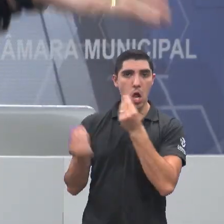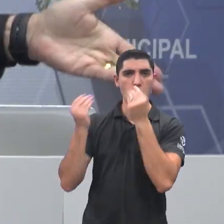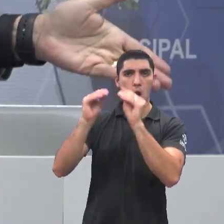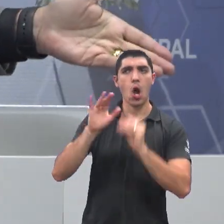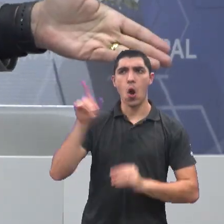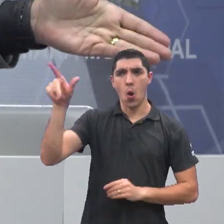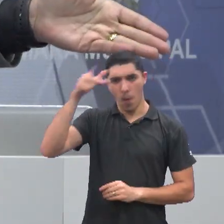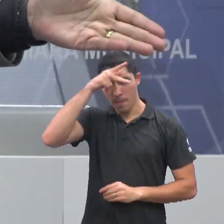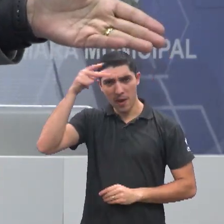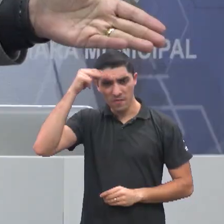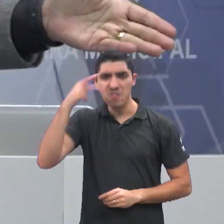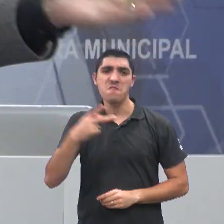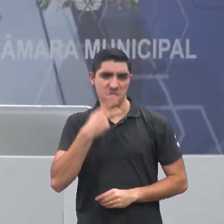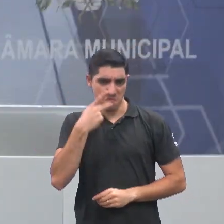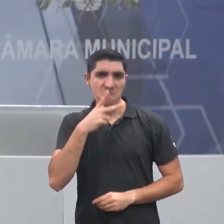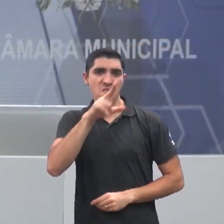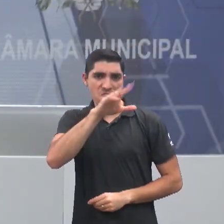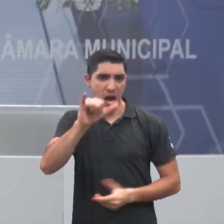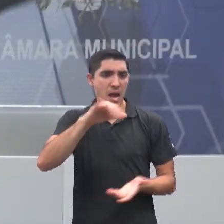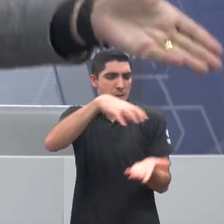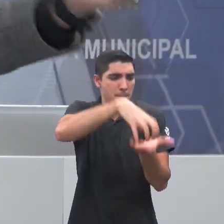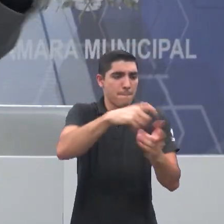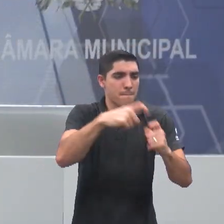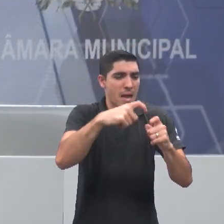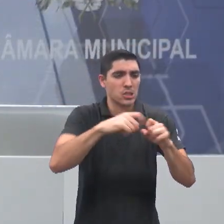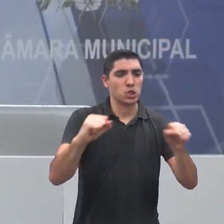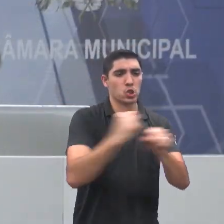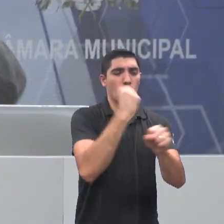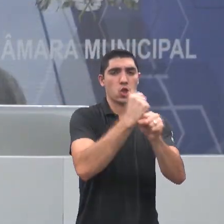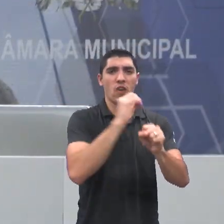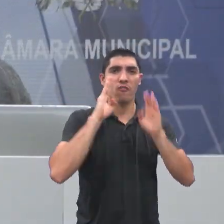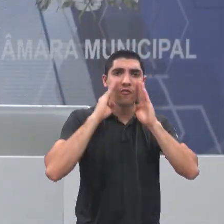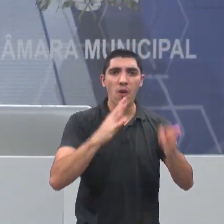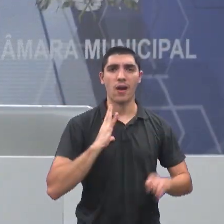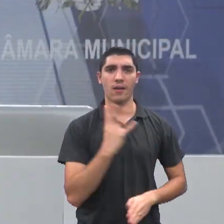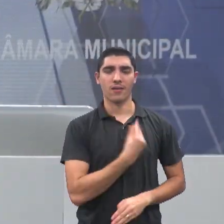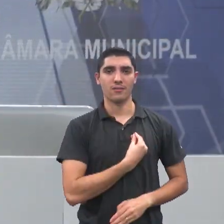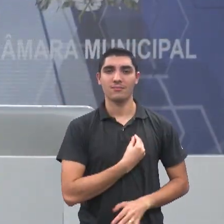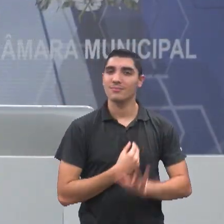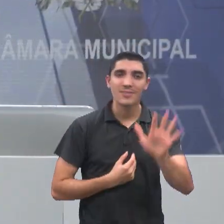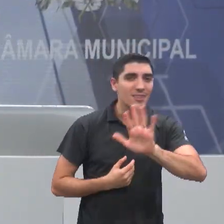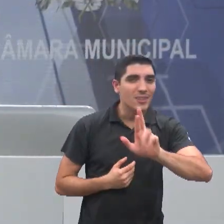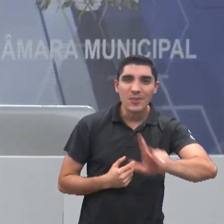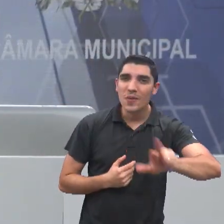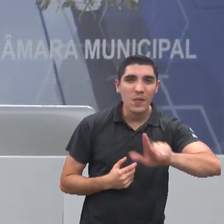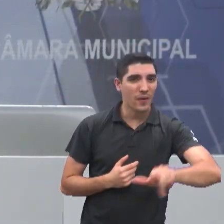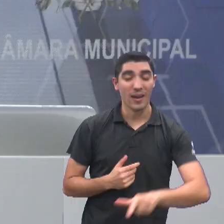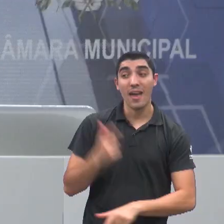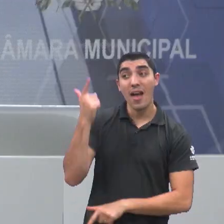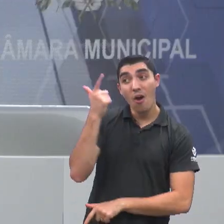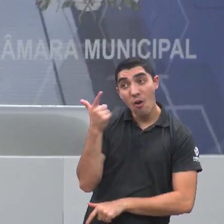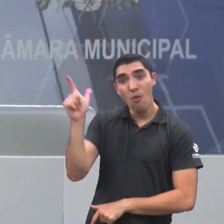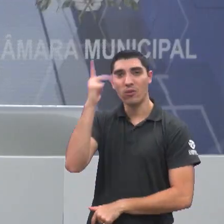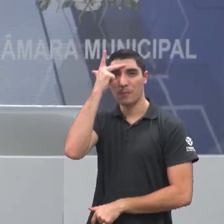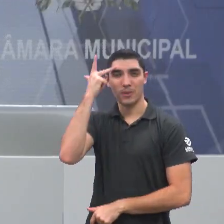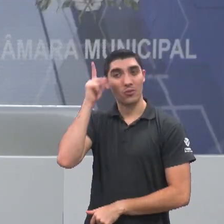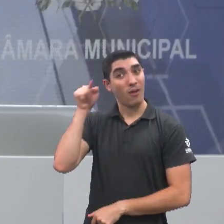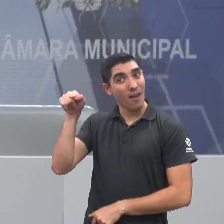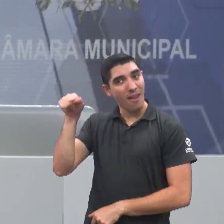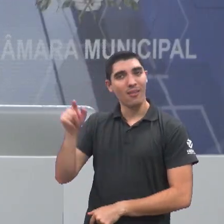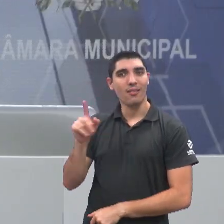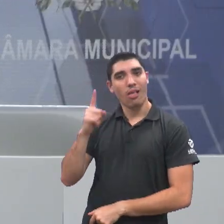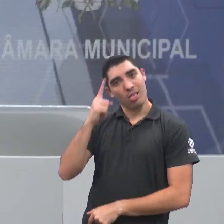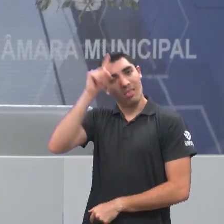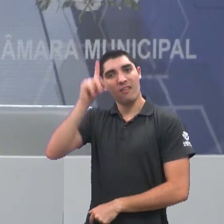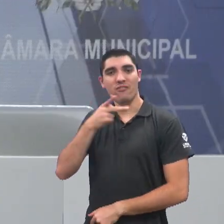prefeito prometeu? Não, é uma postagem da pessoa dizendo que prometeu. Percebe? Distorce a verdade.